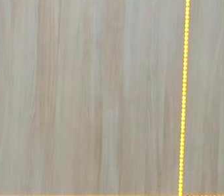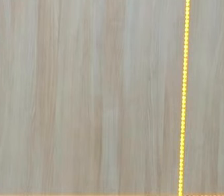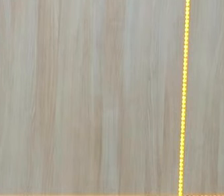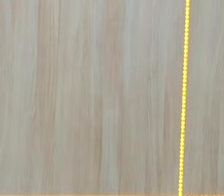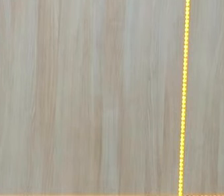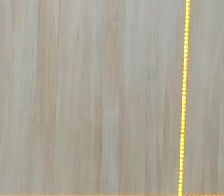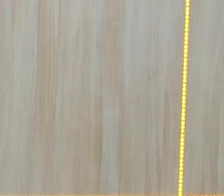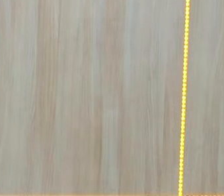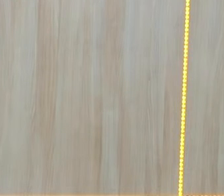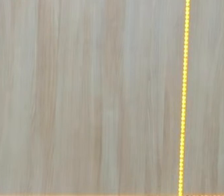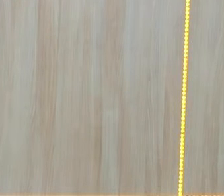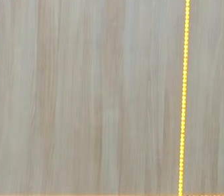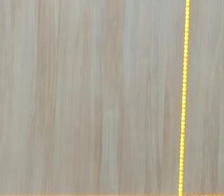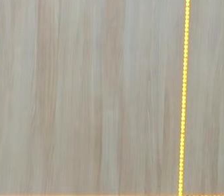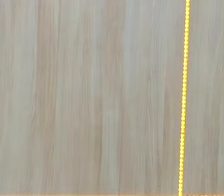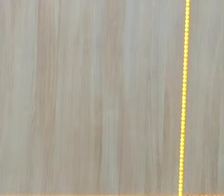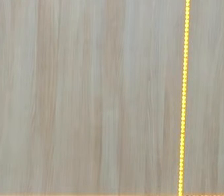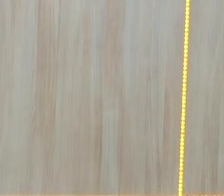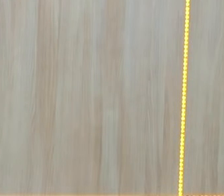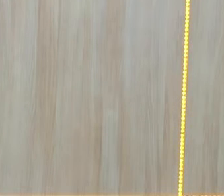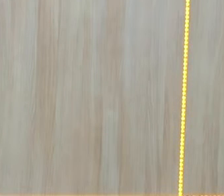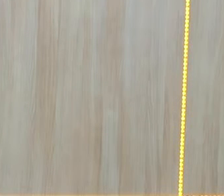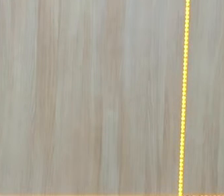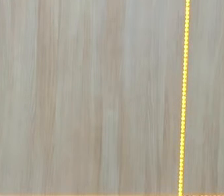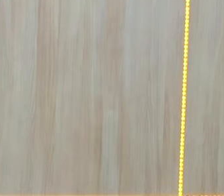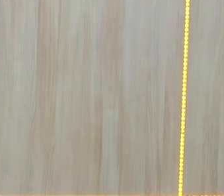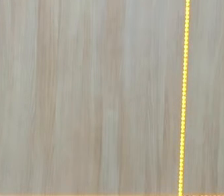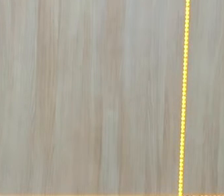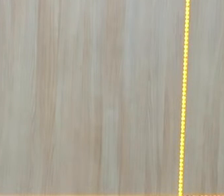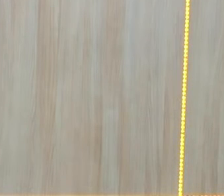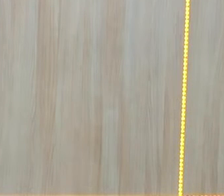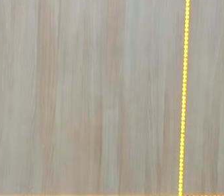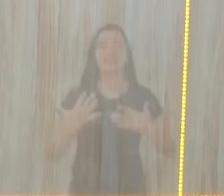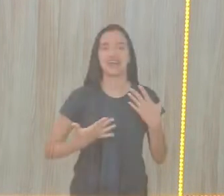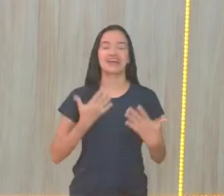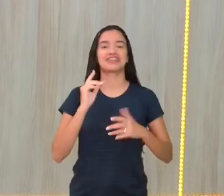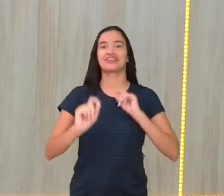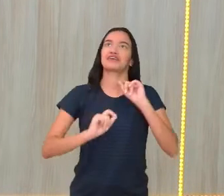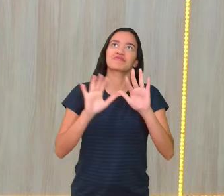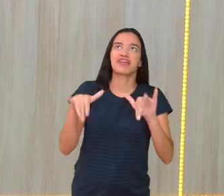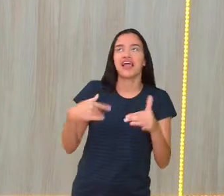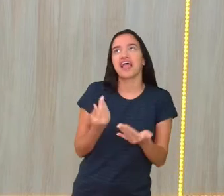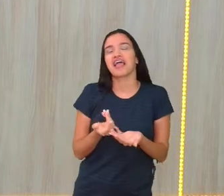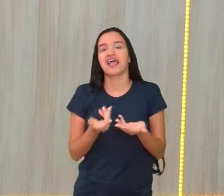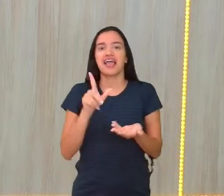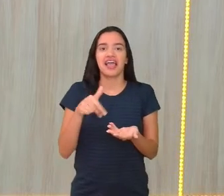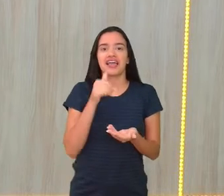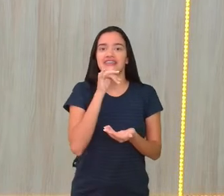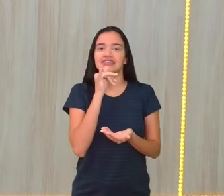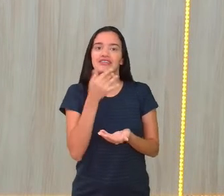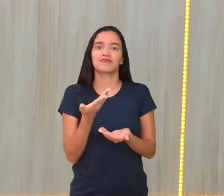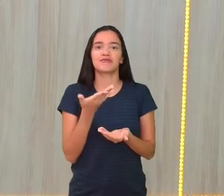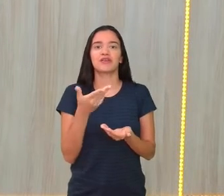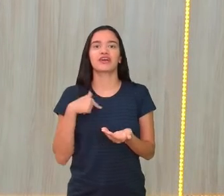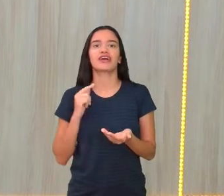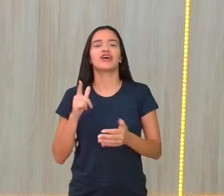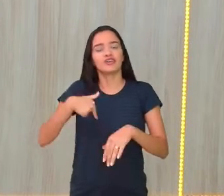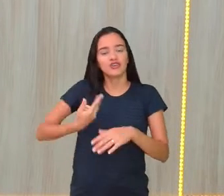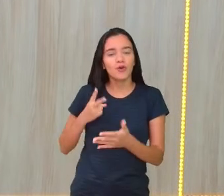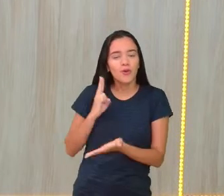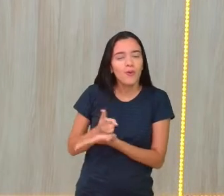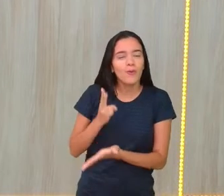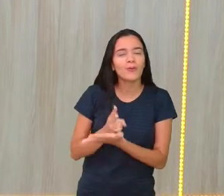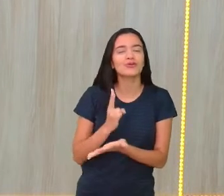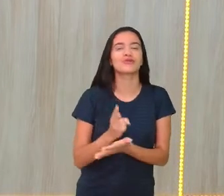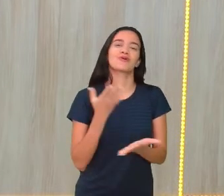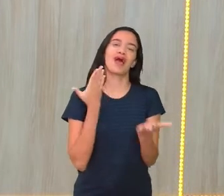professora Vilma, e elas estavam tão empolgadas, né, que assim, quase que a gente deixa elas continuarem